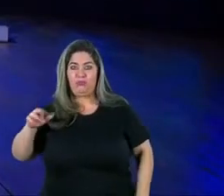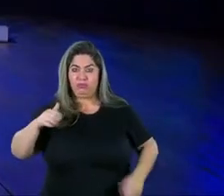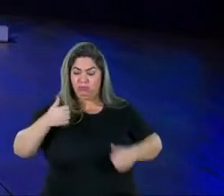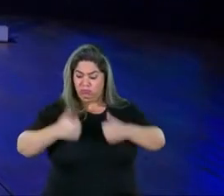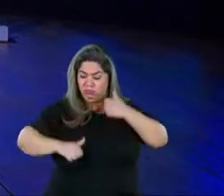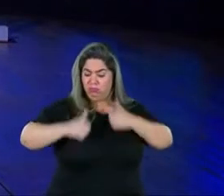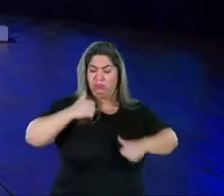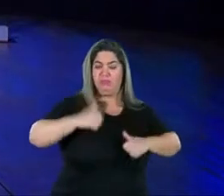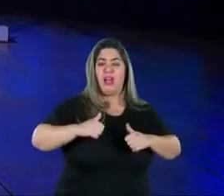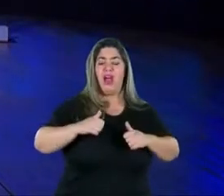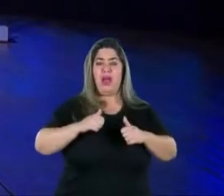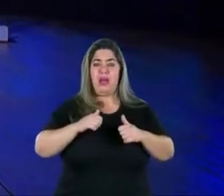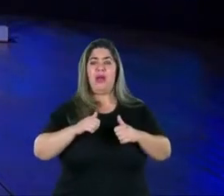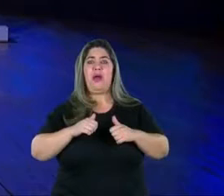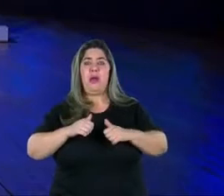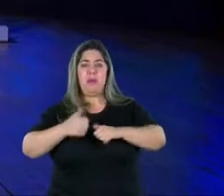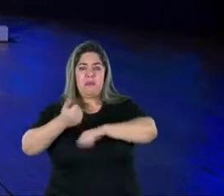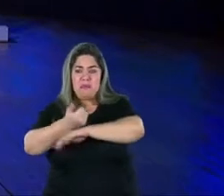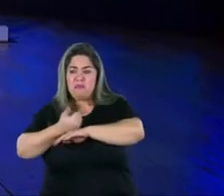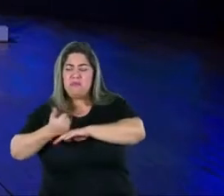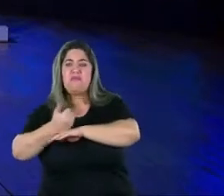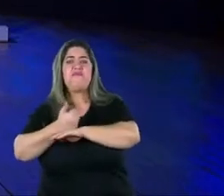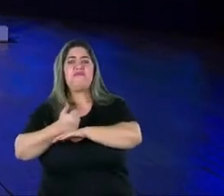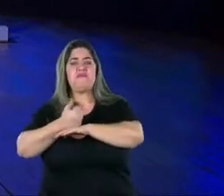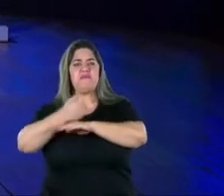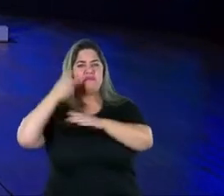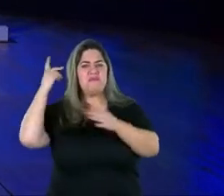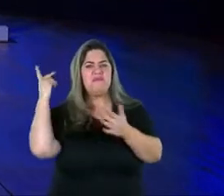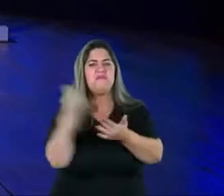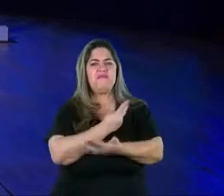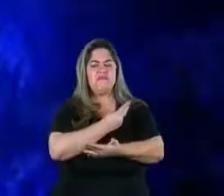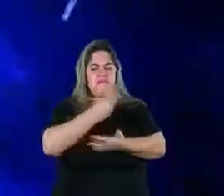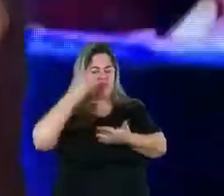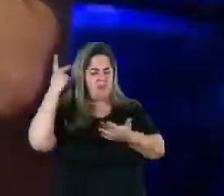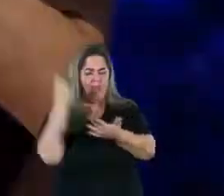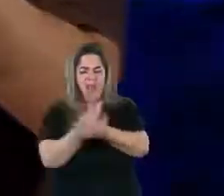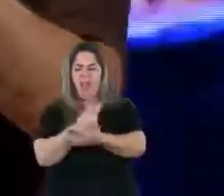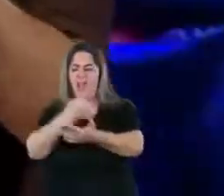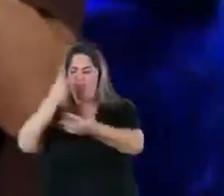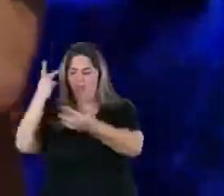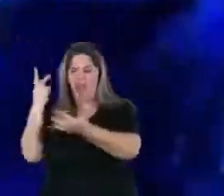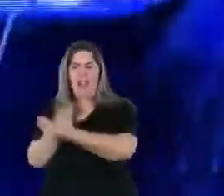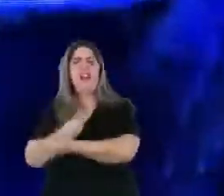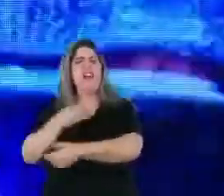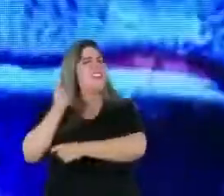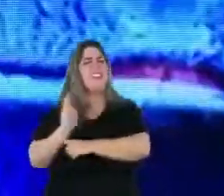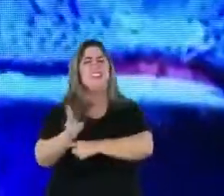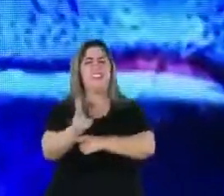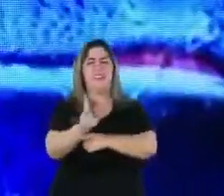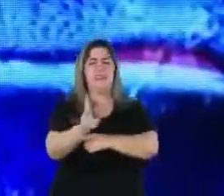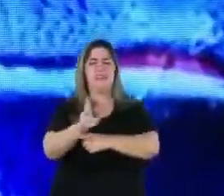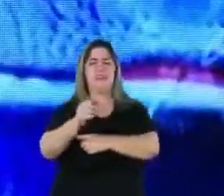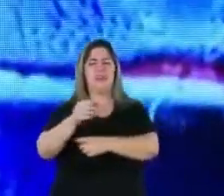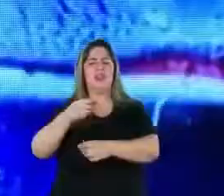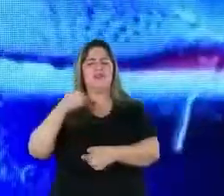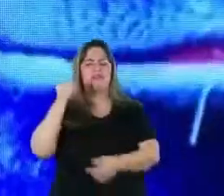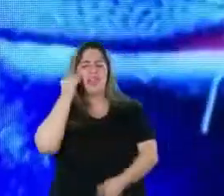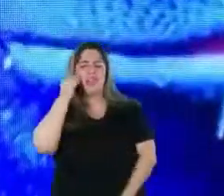profissão. Errar mais, errar sempre. Errorismo poético, insistir no